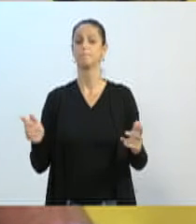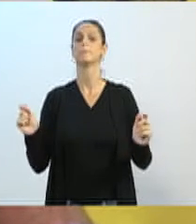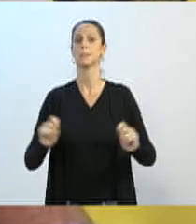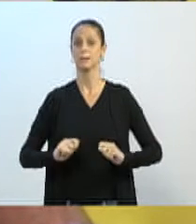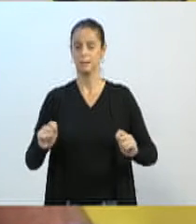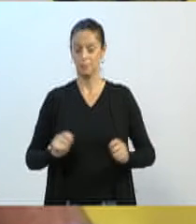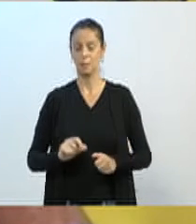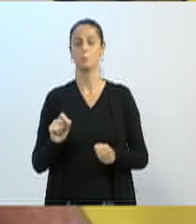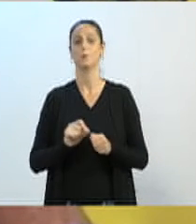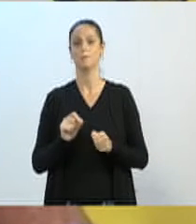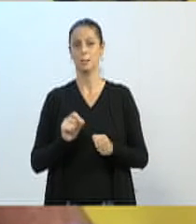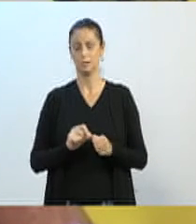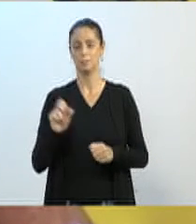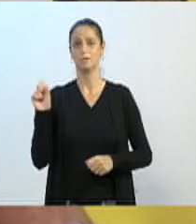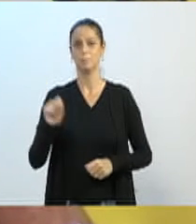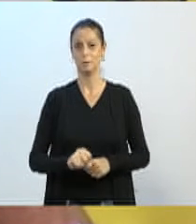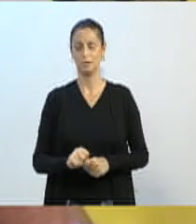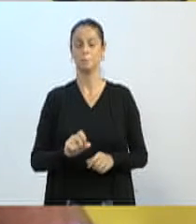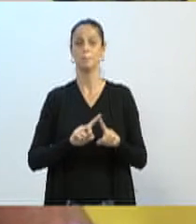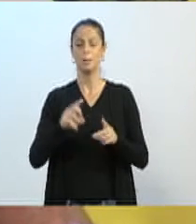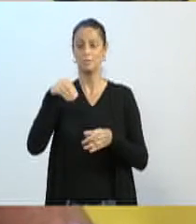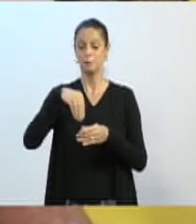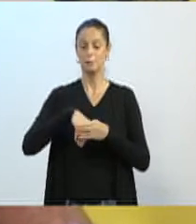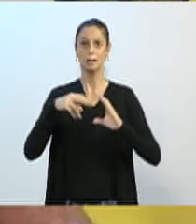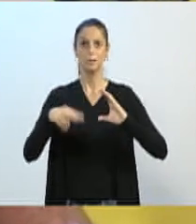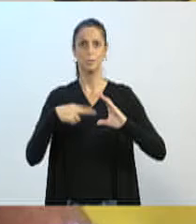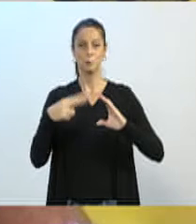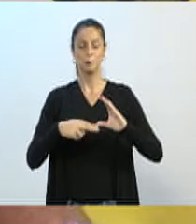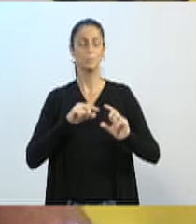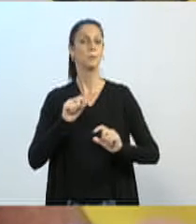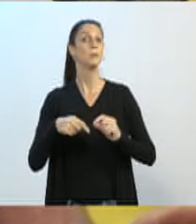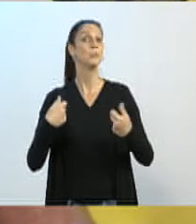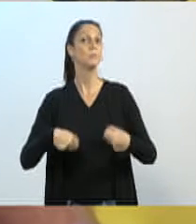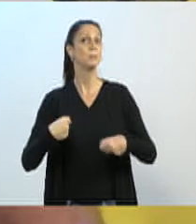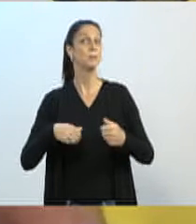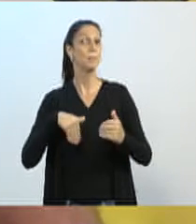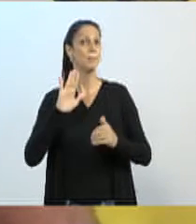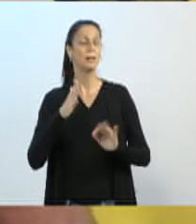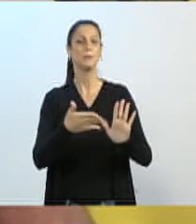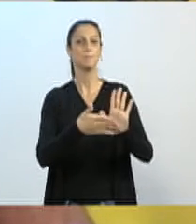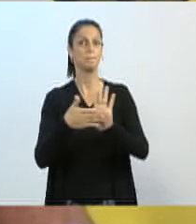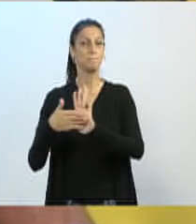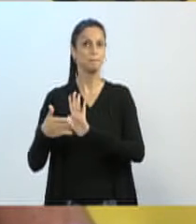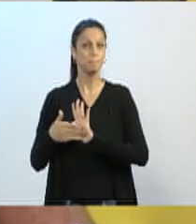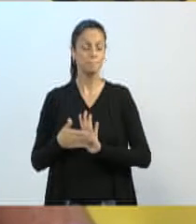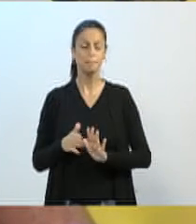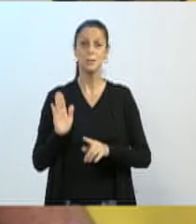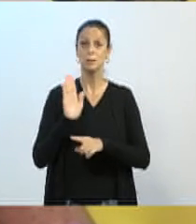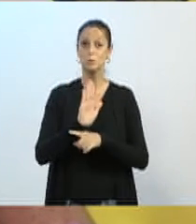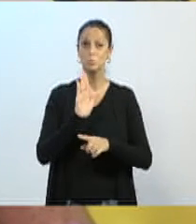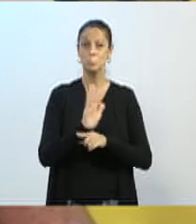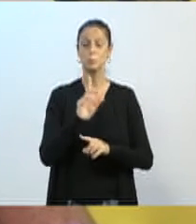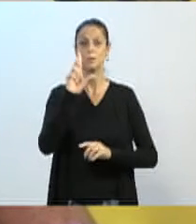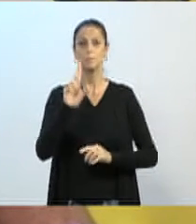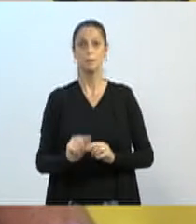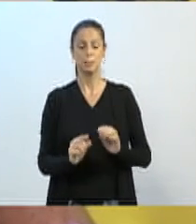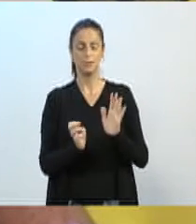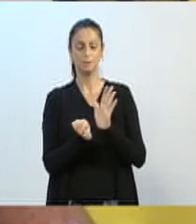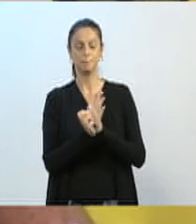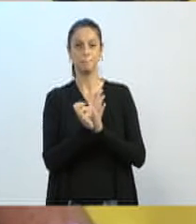muito. Precisamos trazer a essa casa, mais do que nunca, proposições que reduzem burocracia,